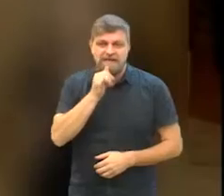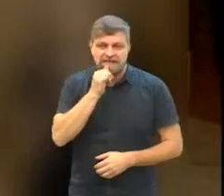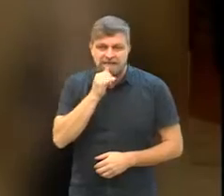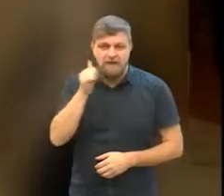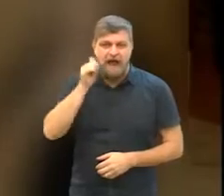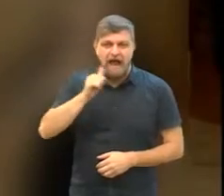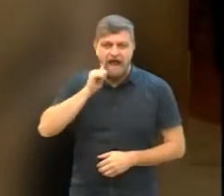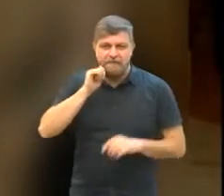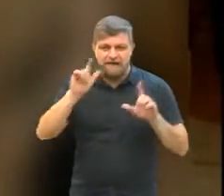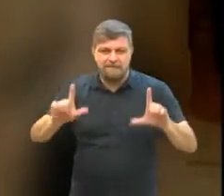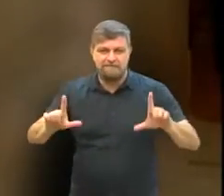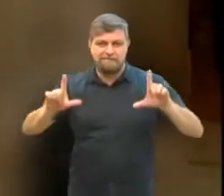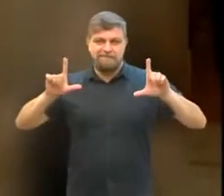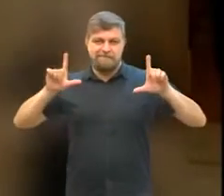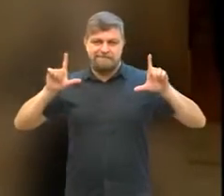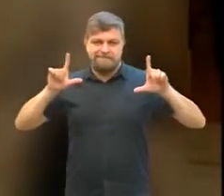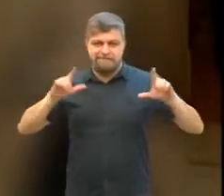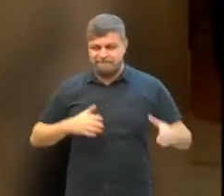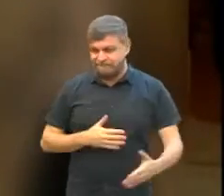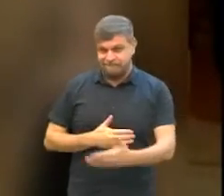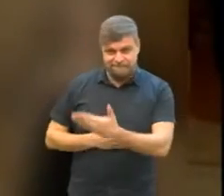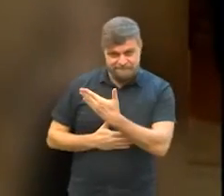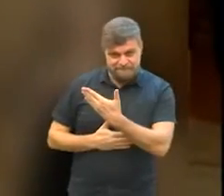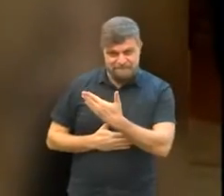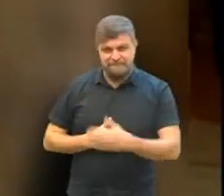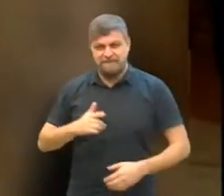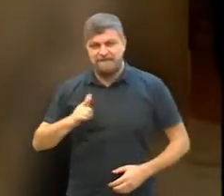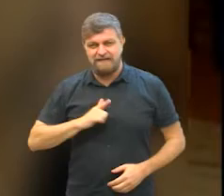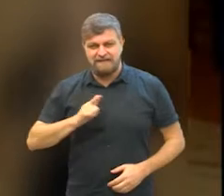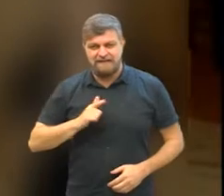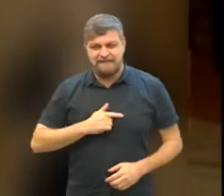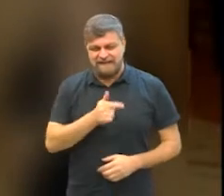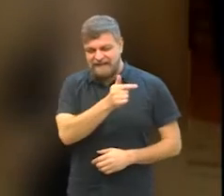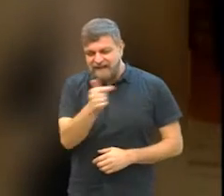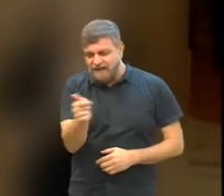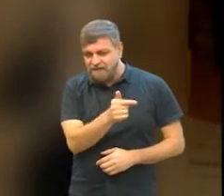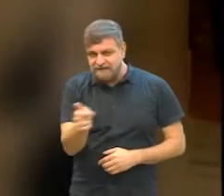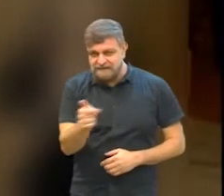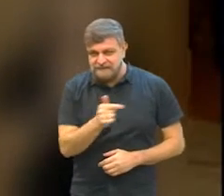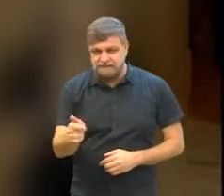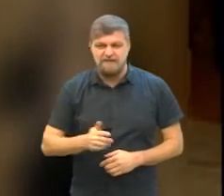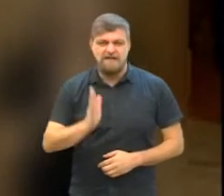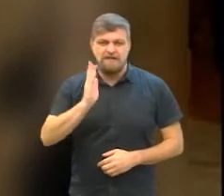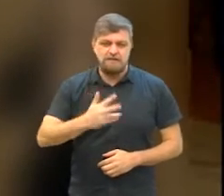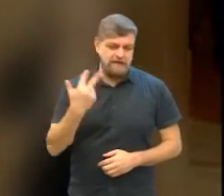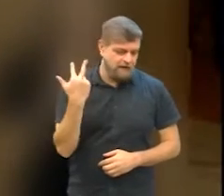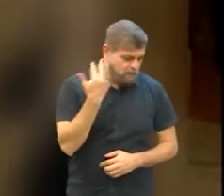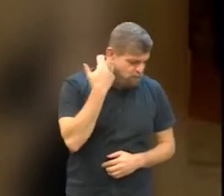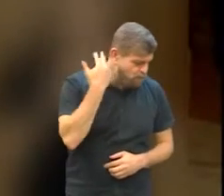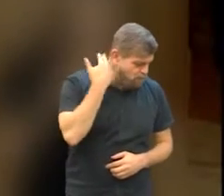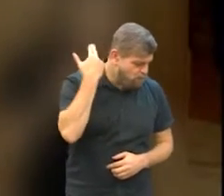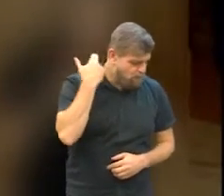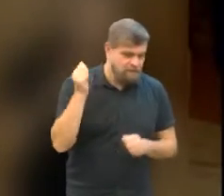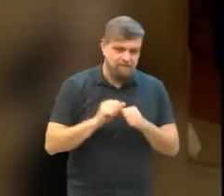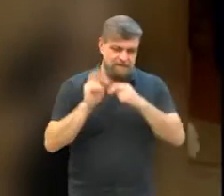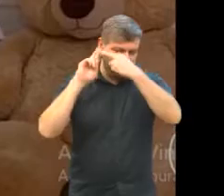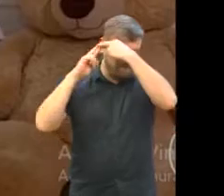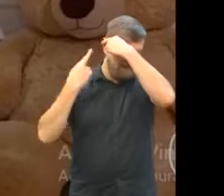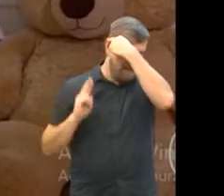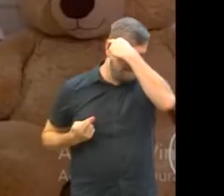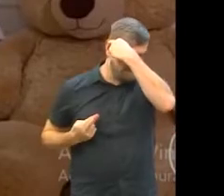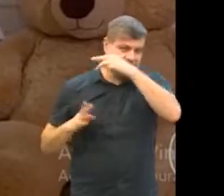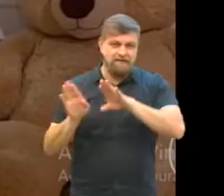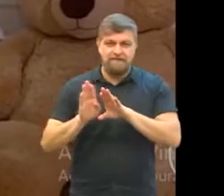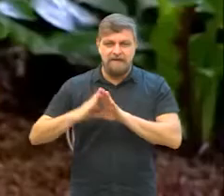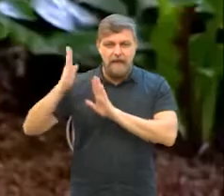semana. Um exemplo é a apresentadora Ana Maria Braga da TV Globo, que nas últimas semanas já usou o cabelo curto,